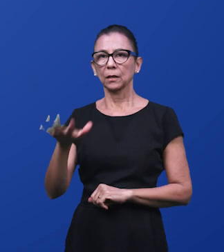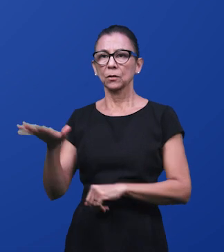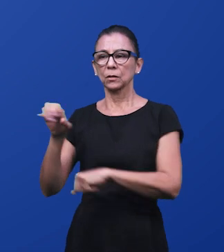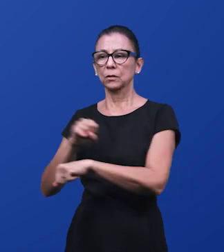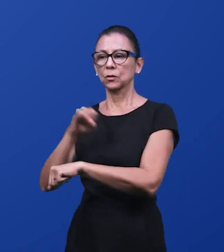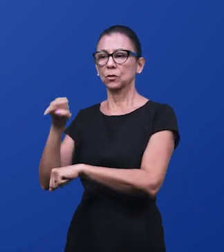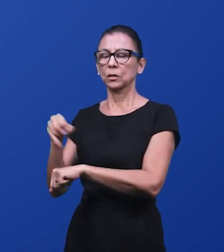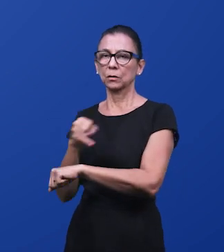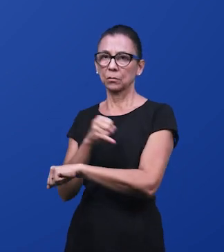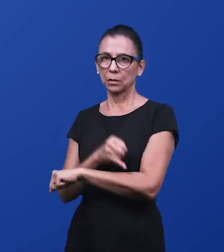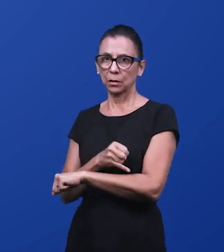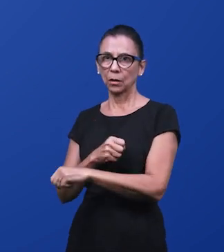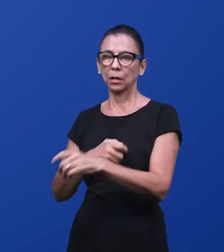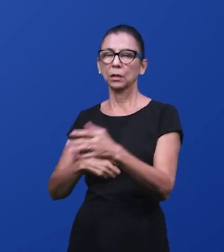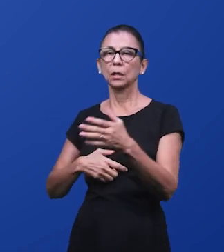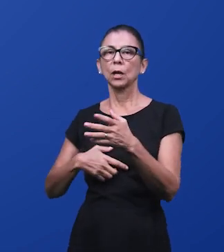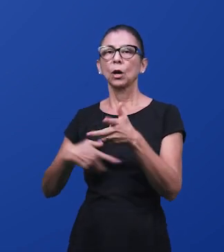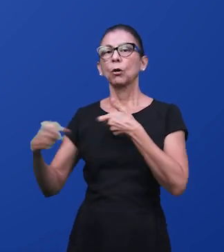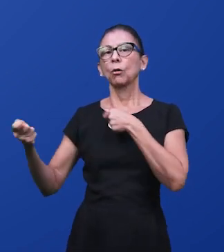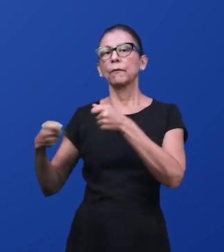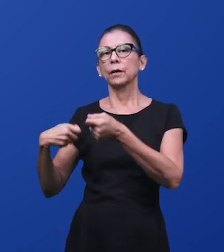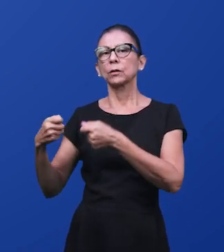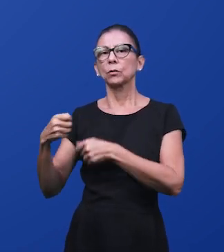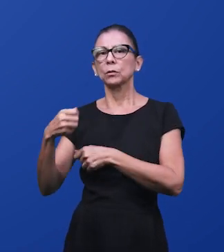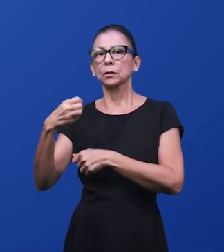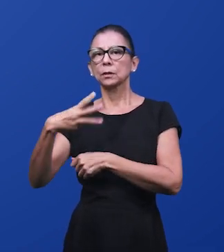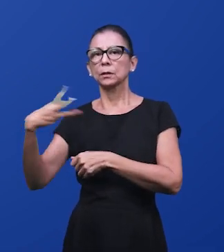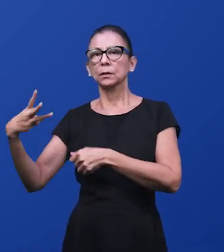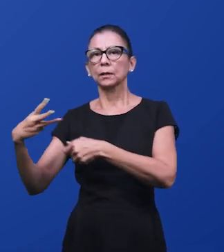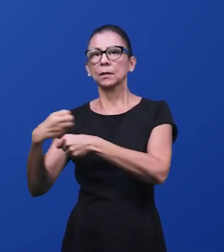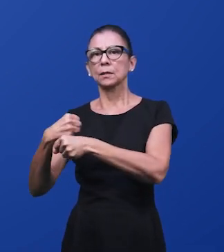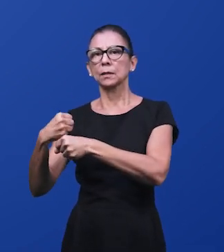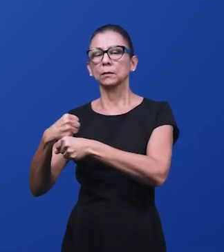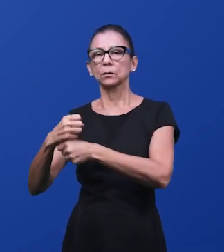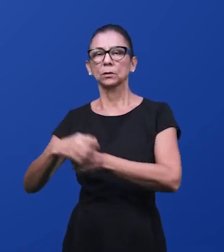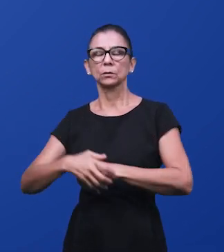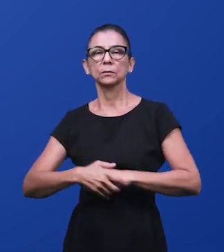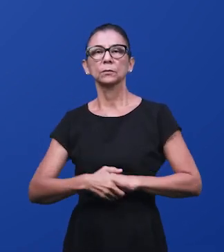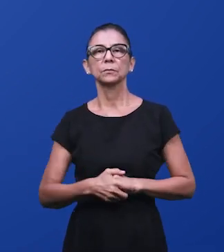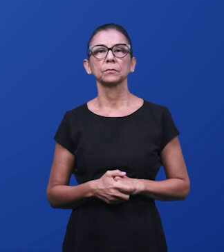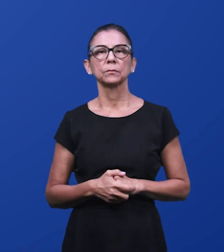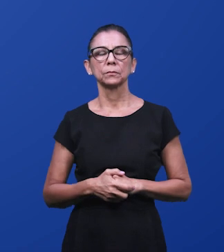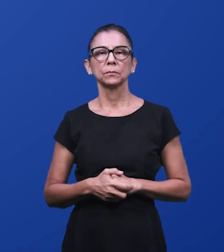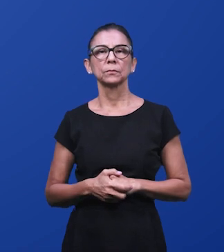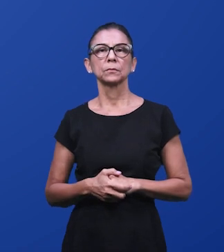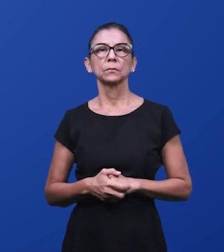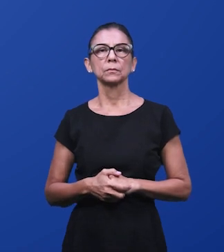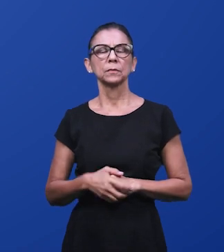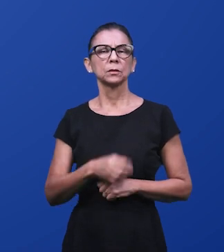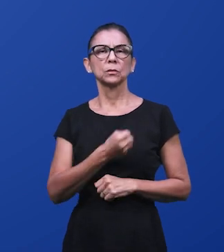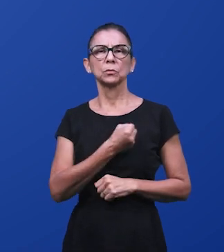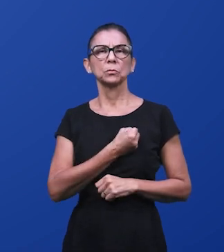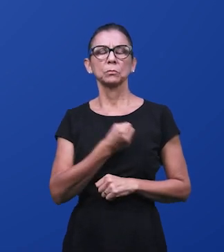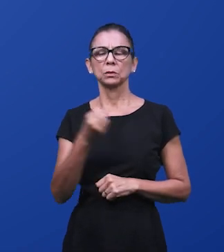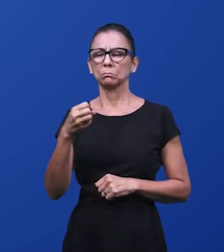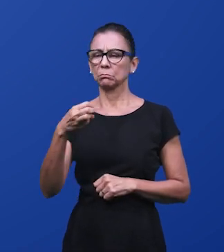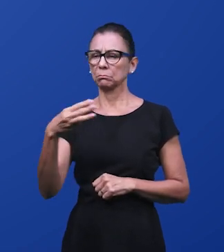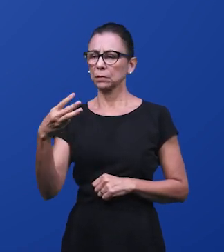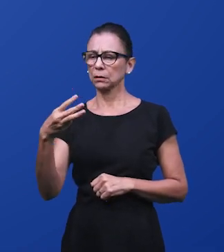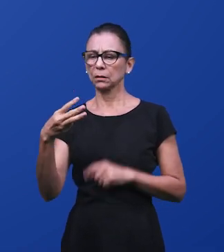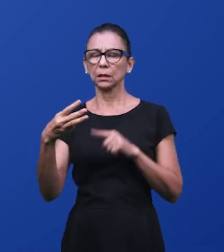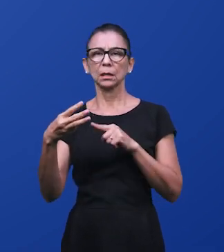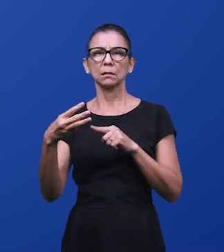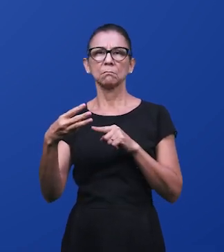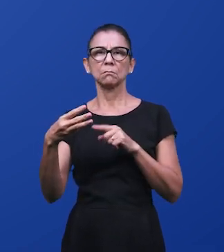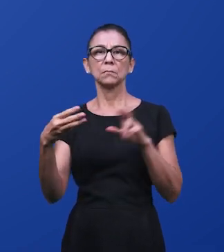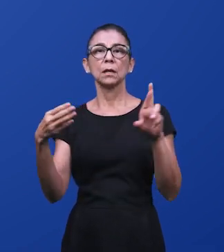Meus irmãos, então nós vemos que esse número ele nos remete à idade do Senhor Jesus, a idade que ele passou aqui